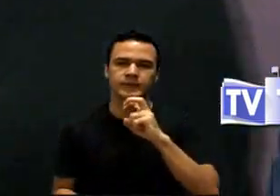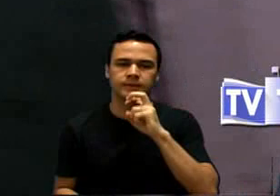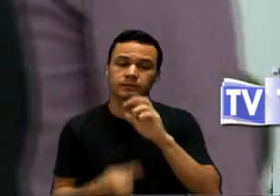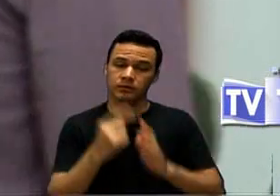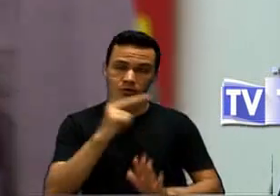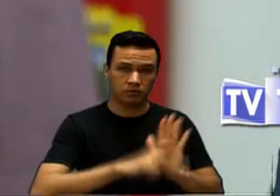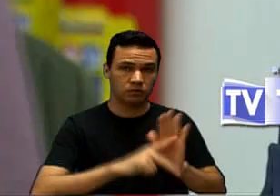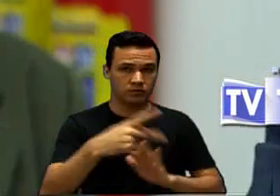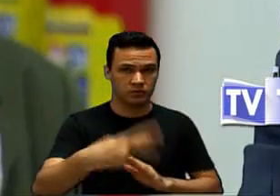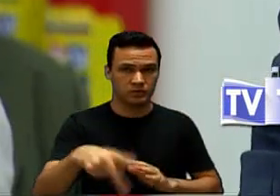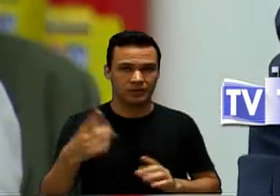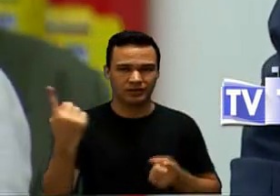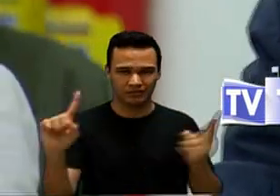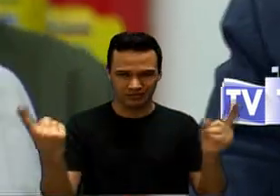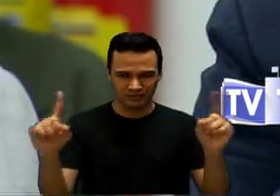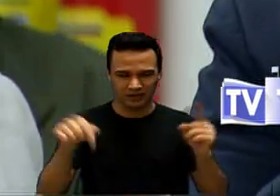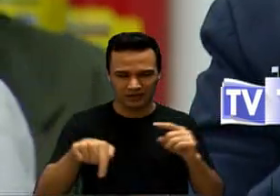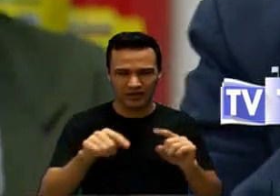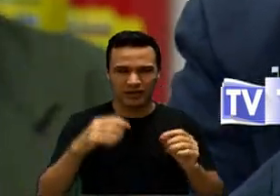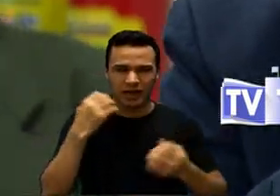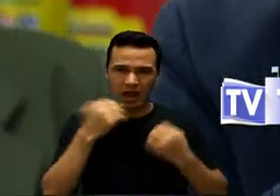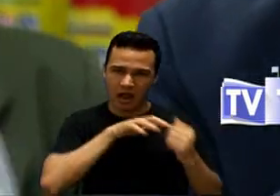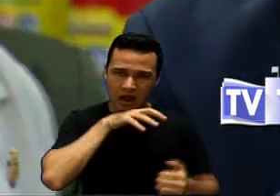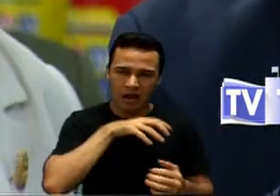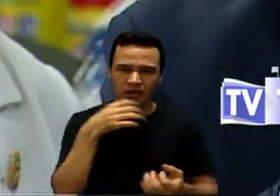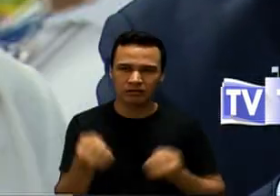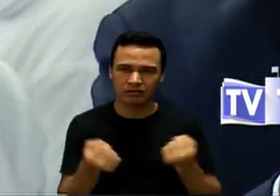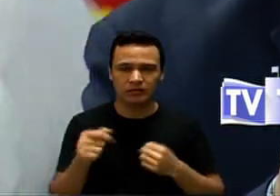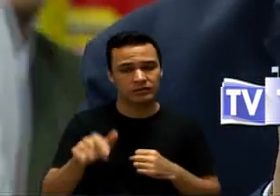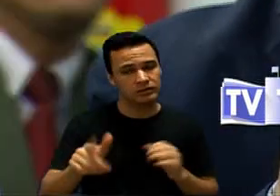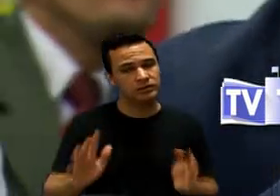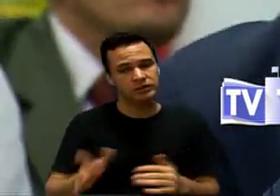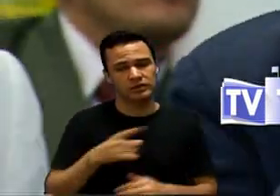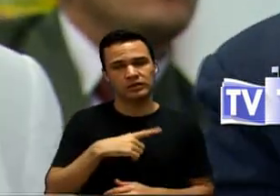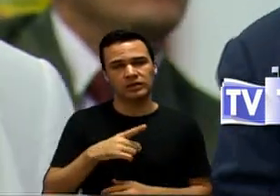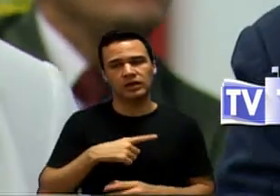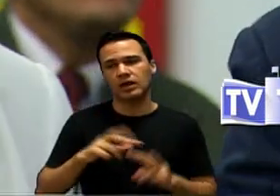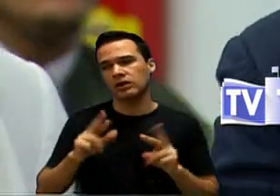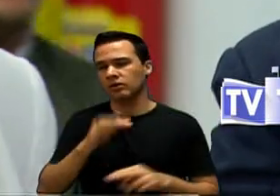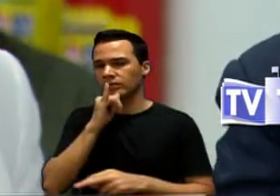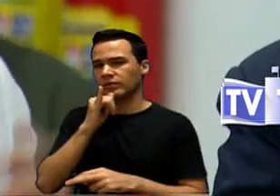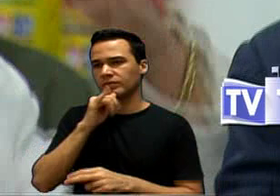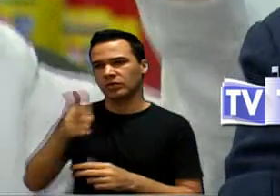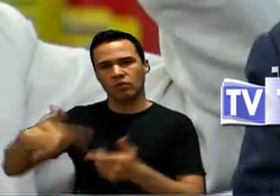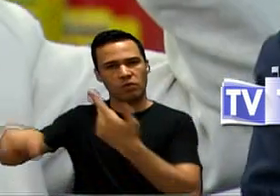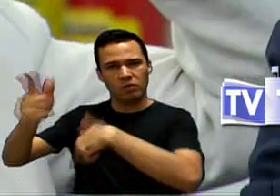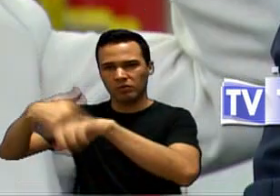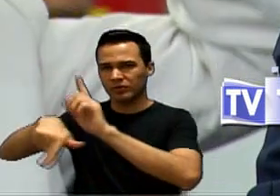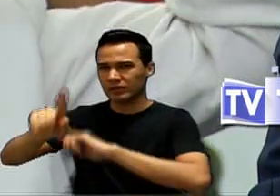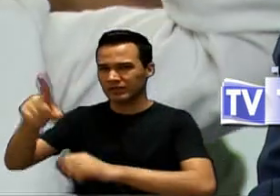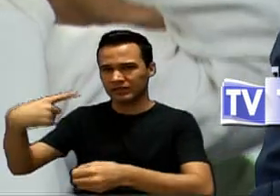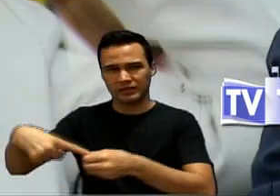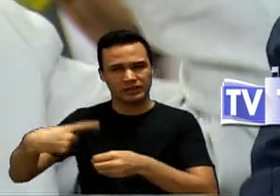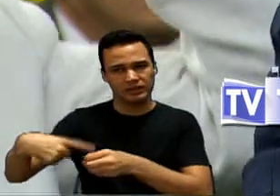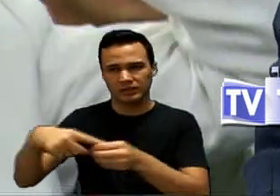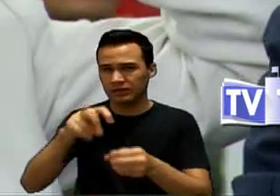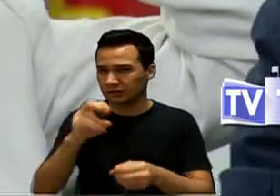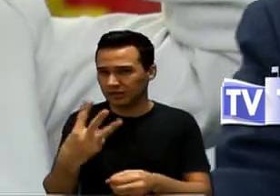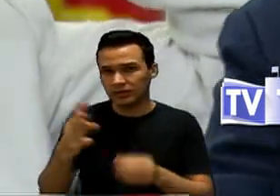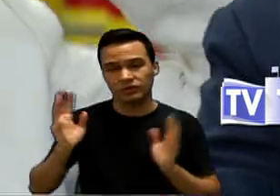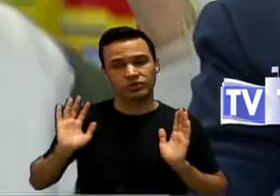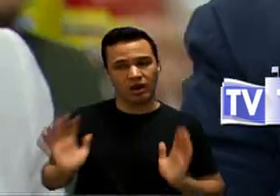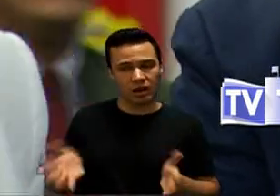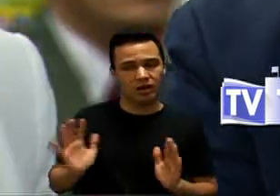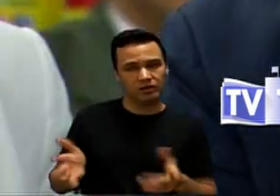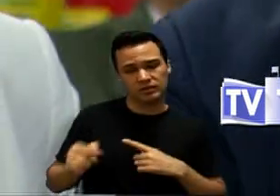Esse projeto do SAMU animal já era para estar acontecendo aqui na cidade de Sorocaba, como já acontece em mais de 53 municípios do interior